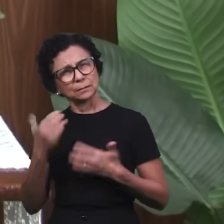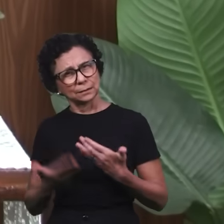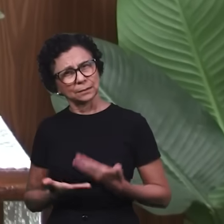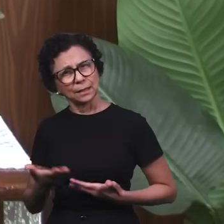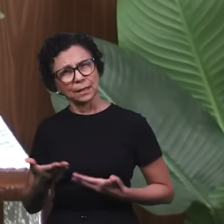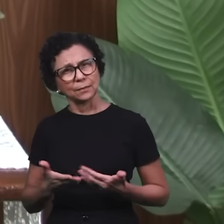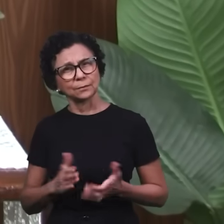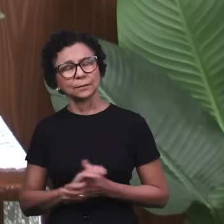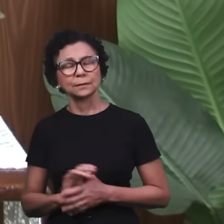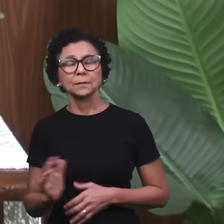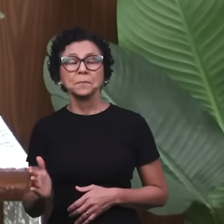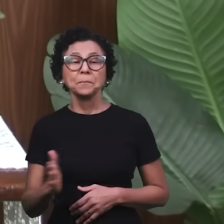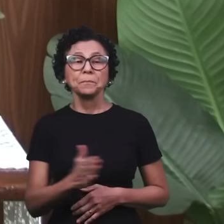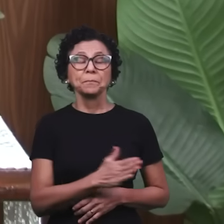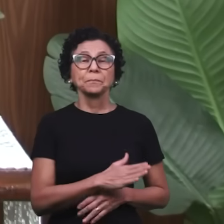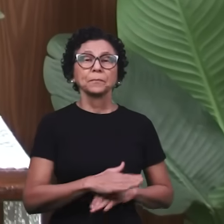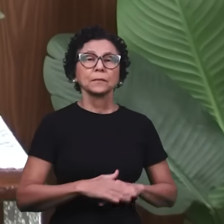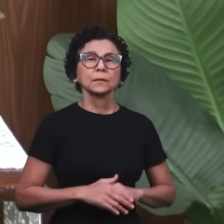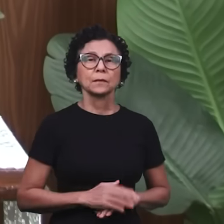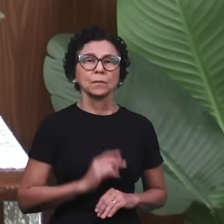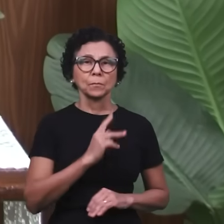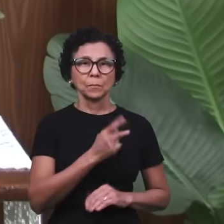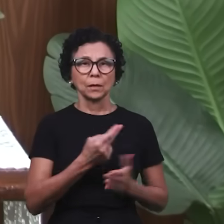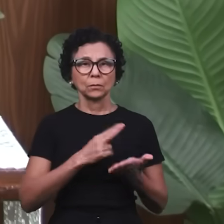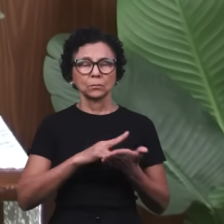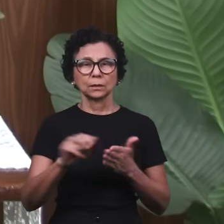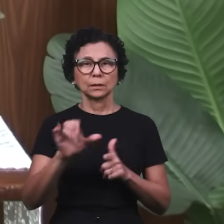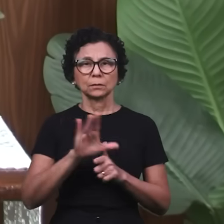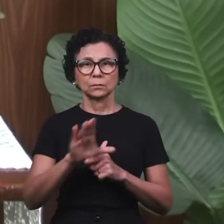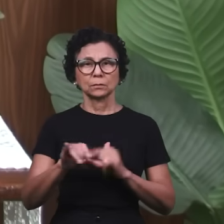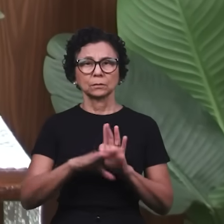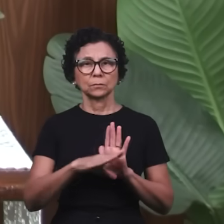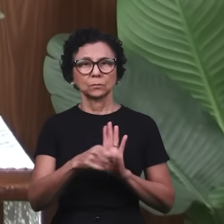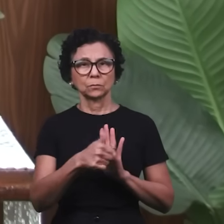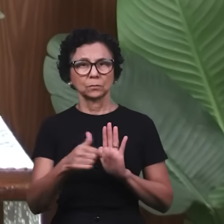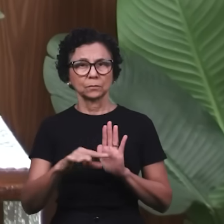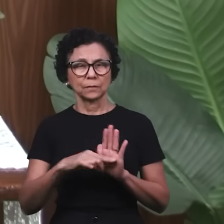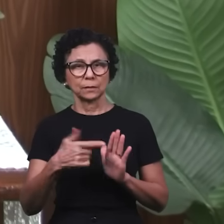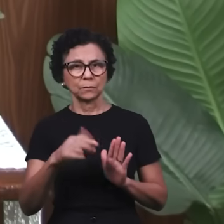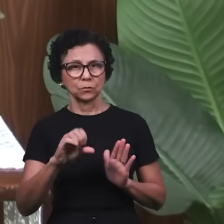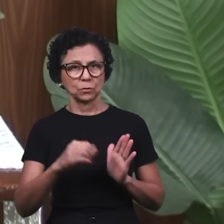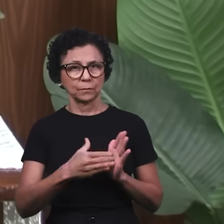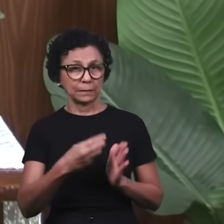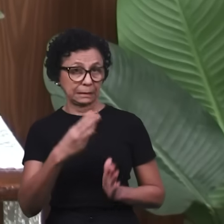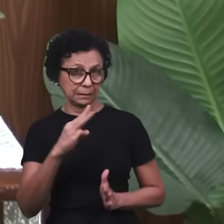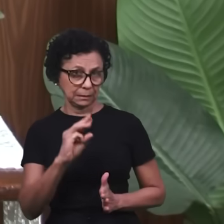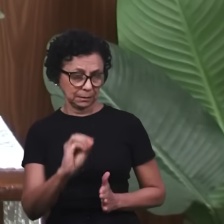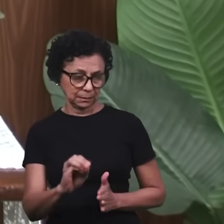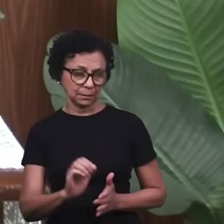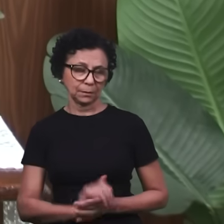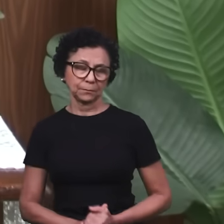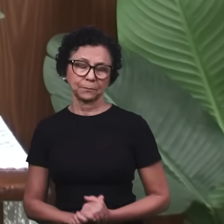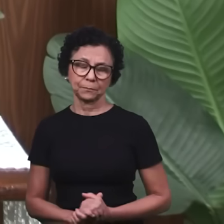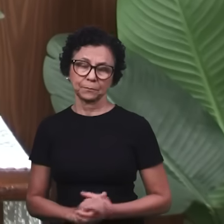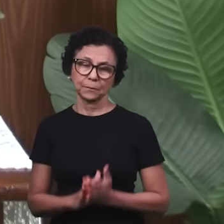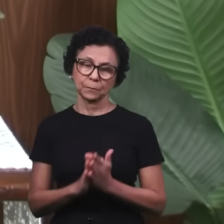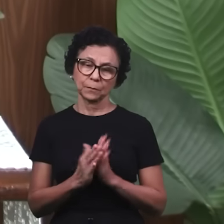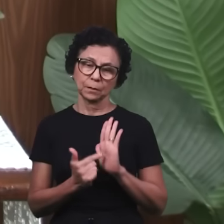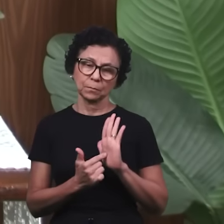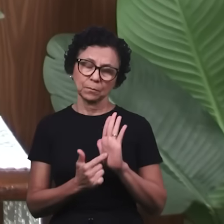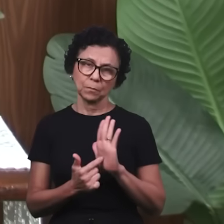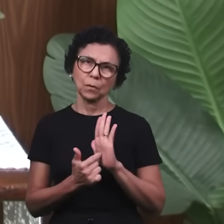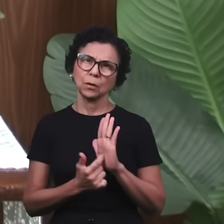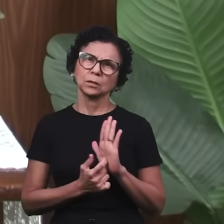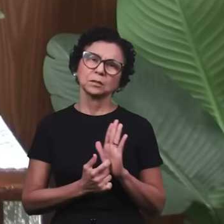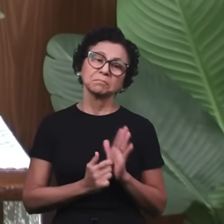morreu. Na primeira carta de Paulo aos Coríntios, no capítulo 11, verso 29 e 30, a palavra fala que muitos,